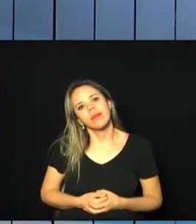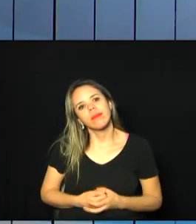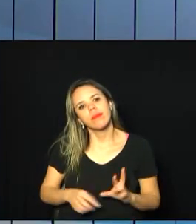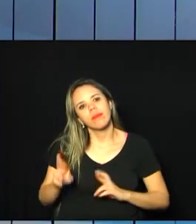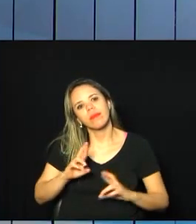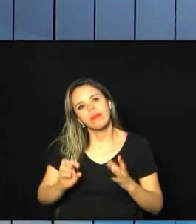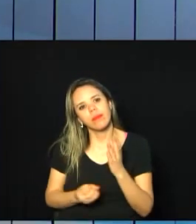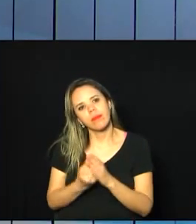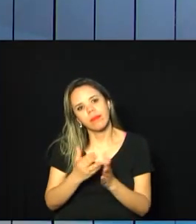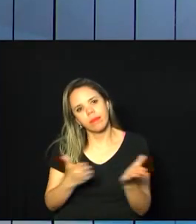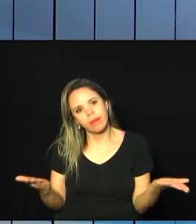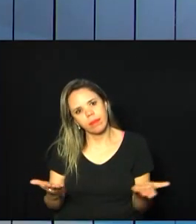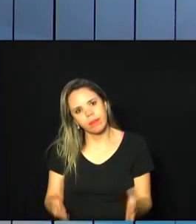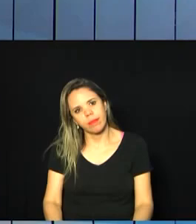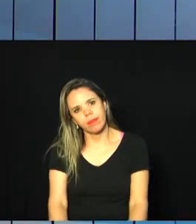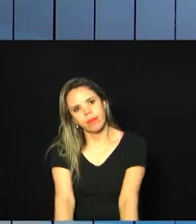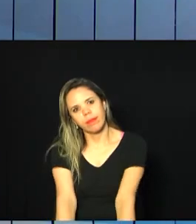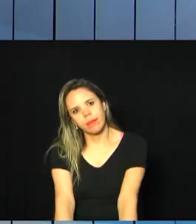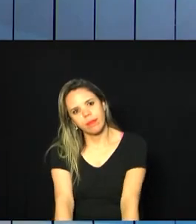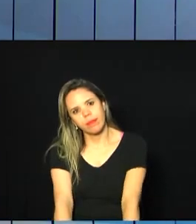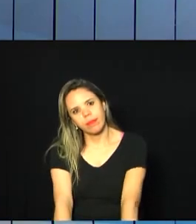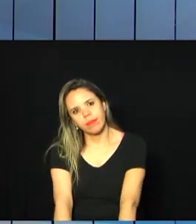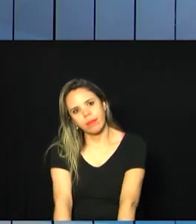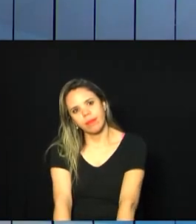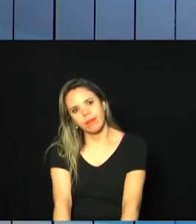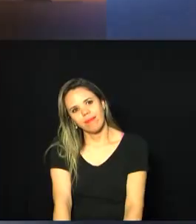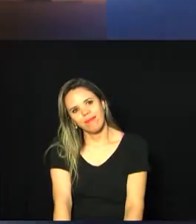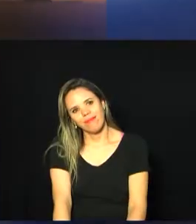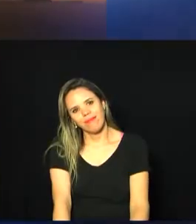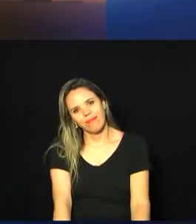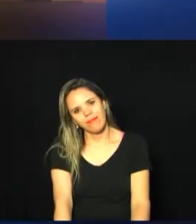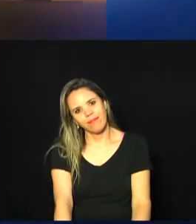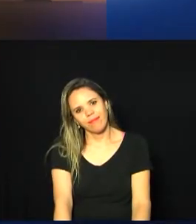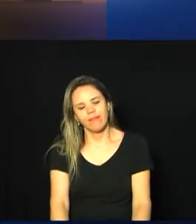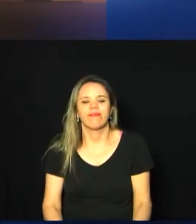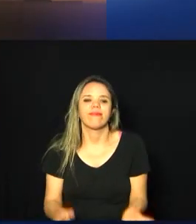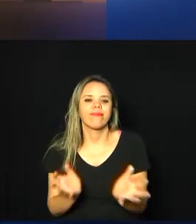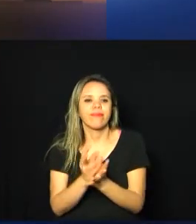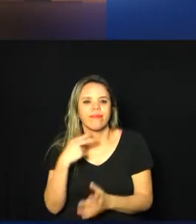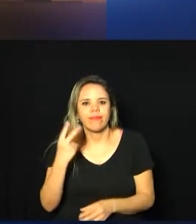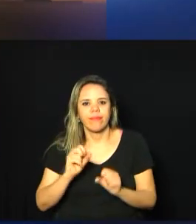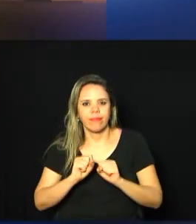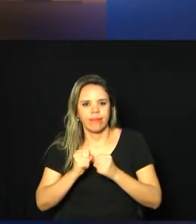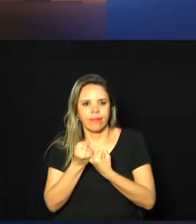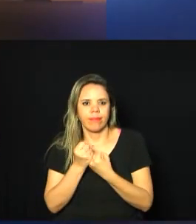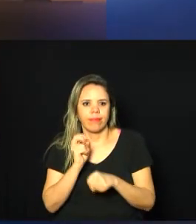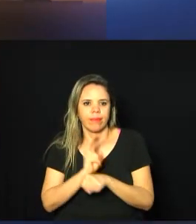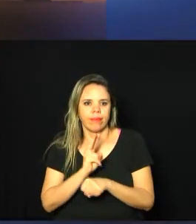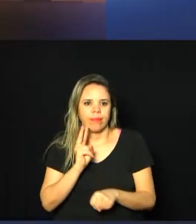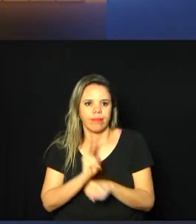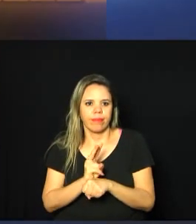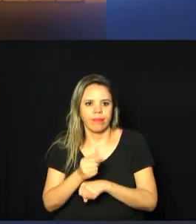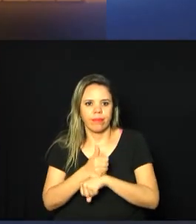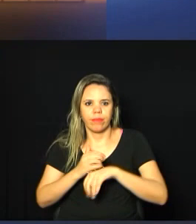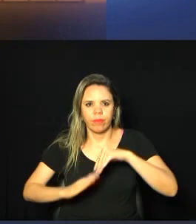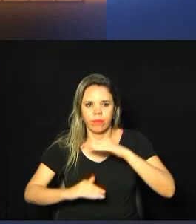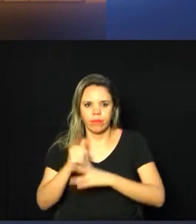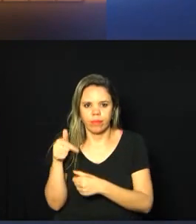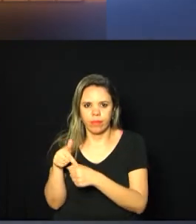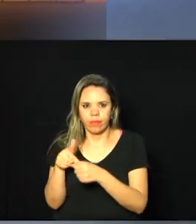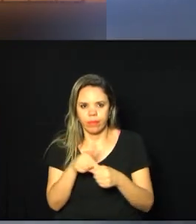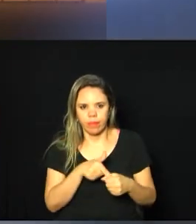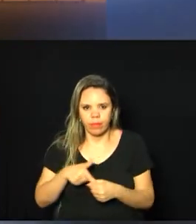Confira agora os destaques de hoje. Frente Parlamentar em Defesa e Preservação da Profissão de